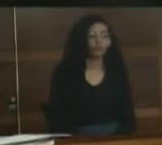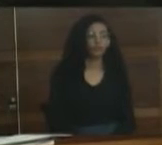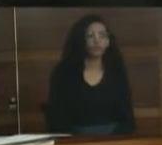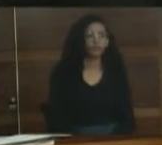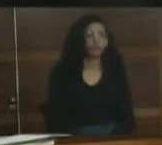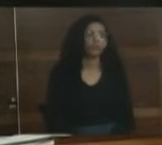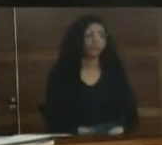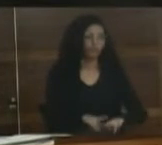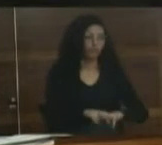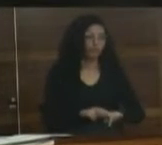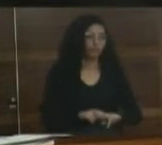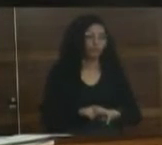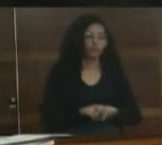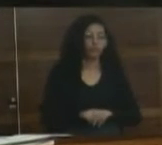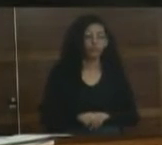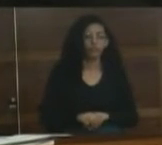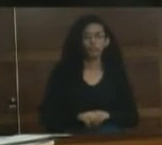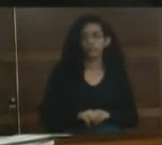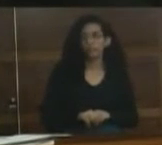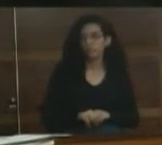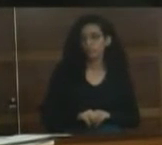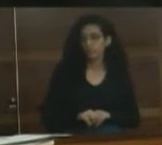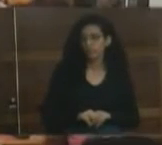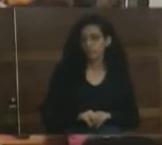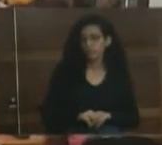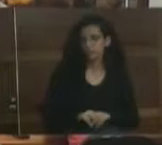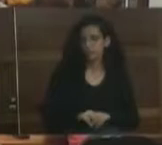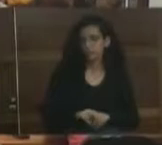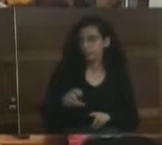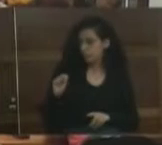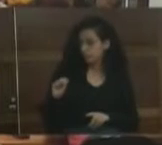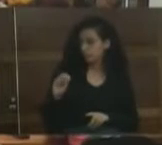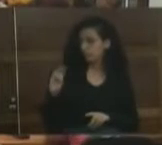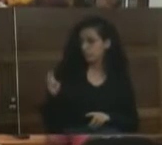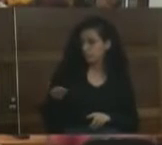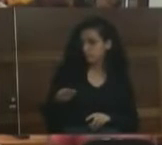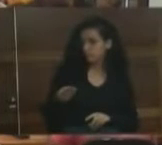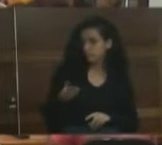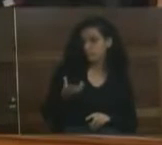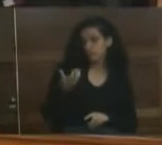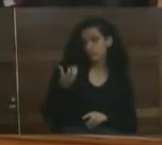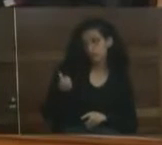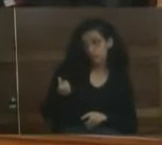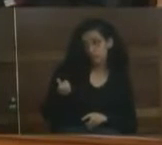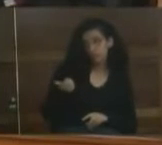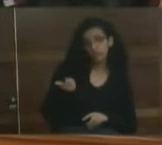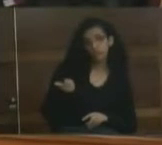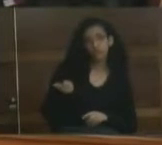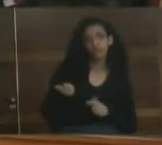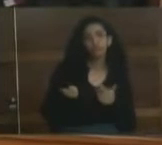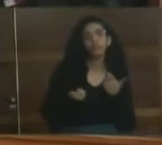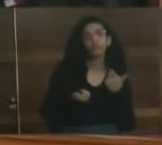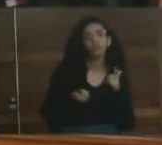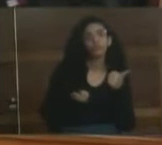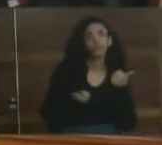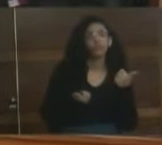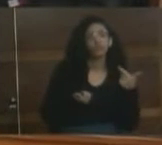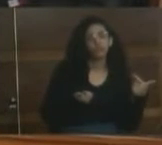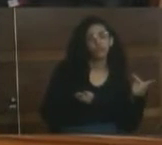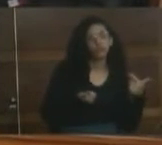então é mais ou menos aqui tá porque você botou 8 milhões de pessoal seja consultoria de um 14 os outros